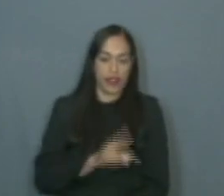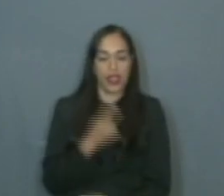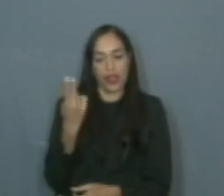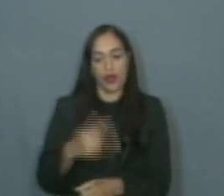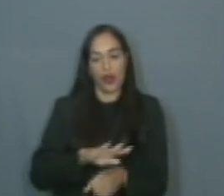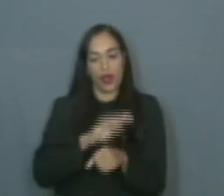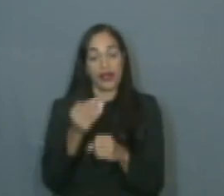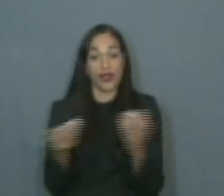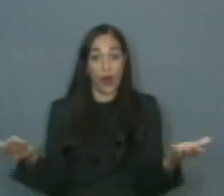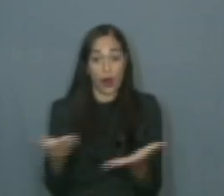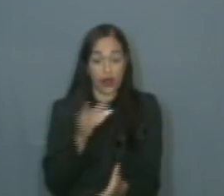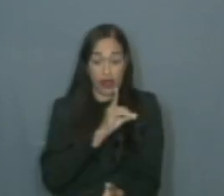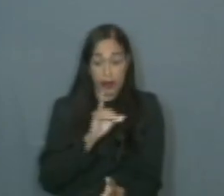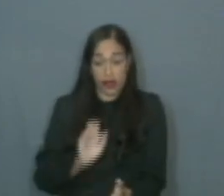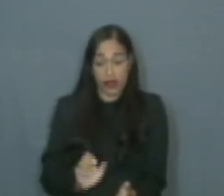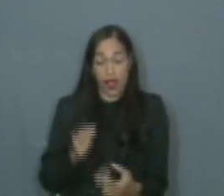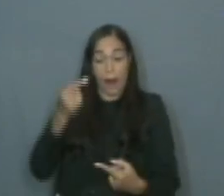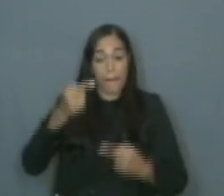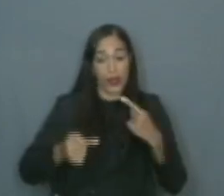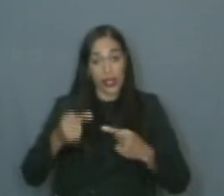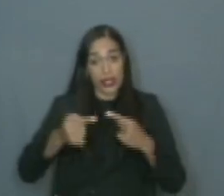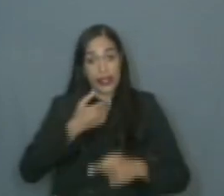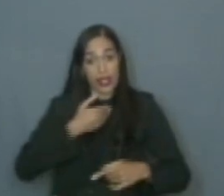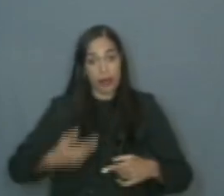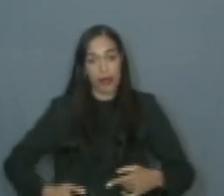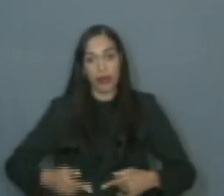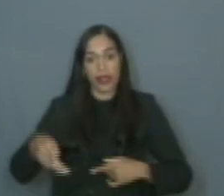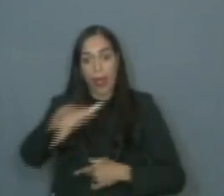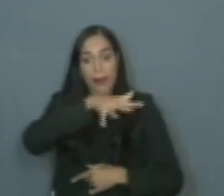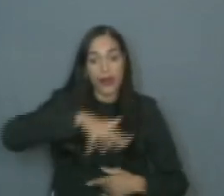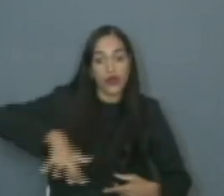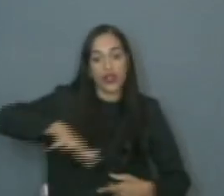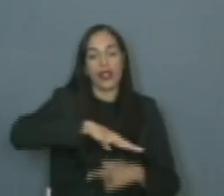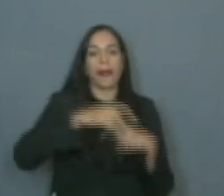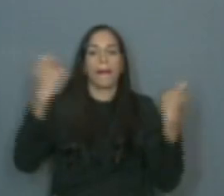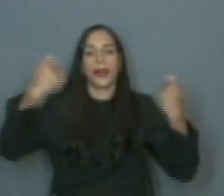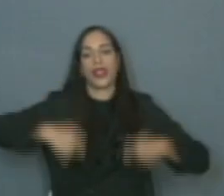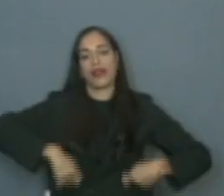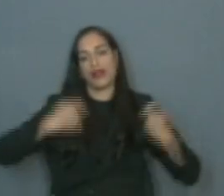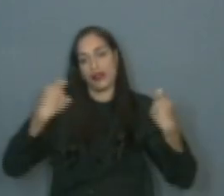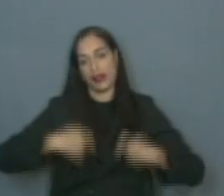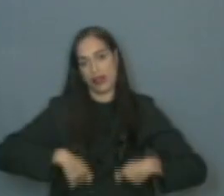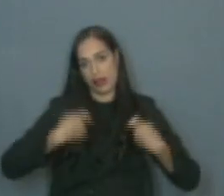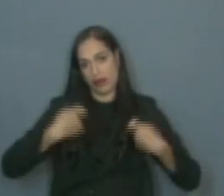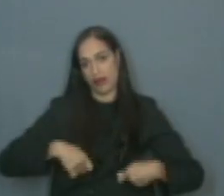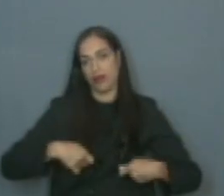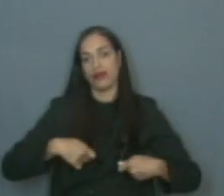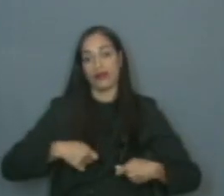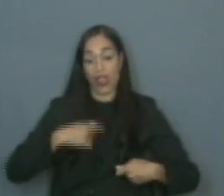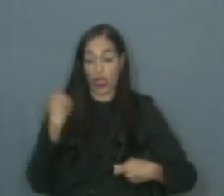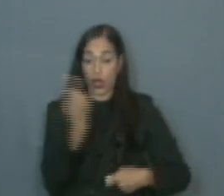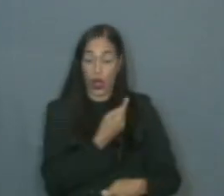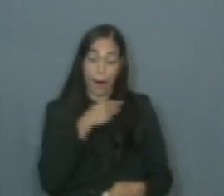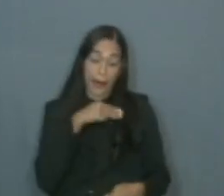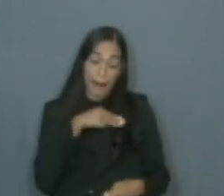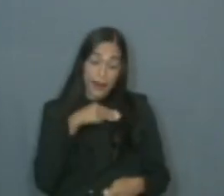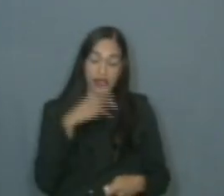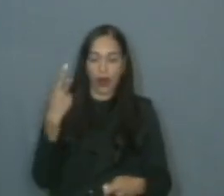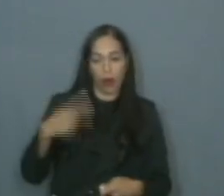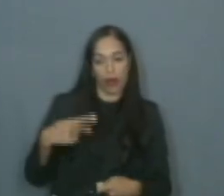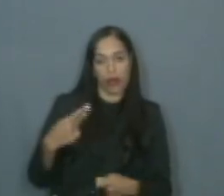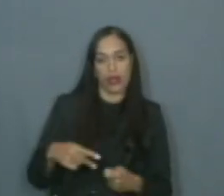a política pública tem que ser para aqueles que mais precisam. Necessariamente, é nossa missão nesta casa, senhores